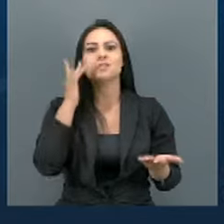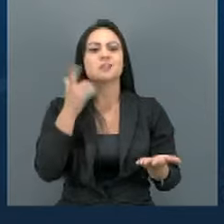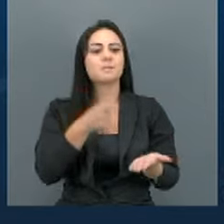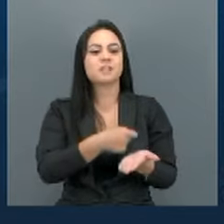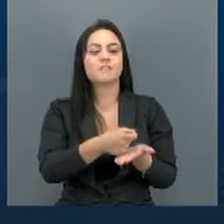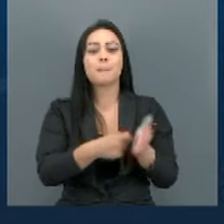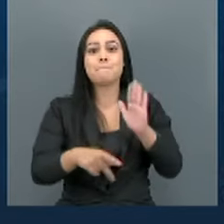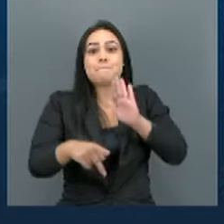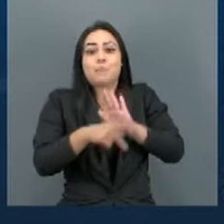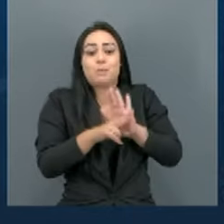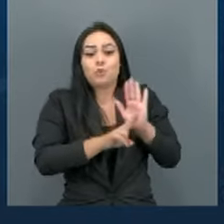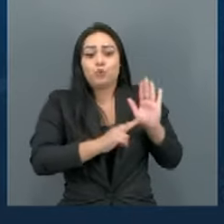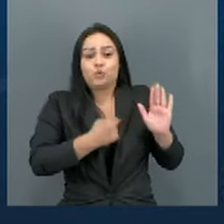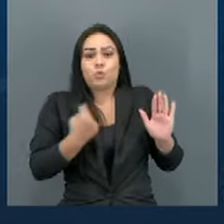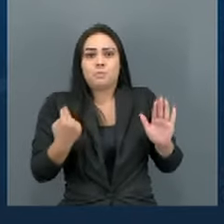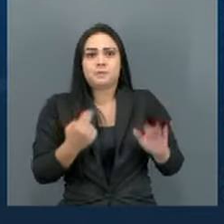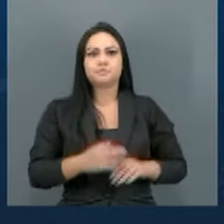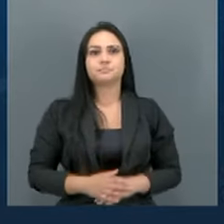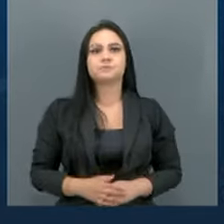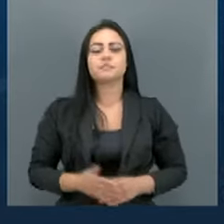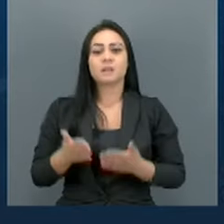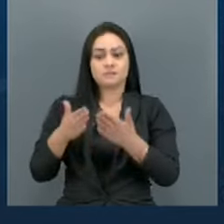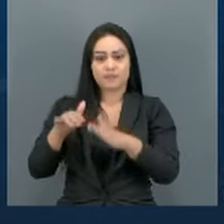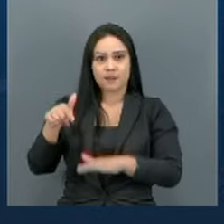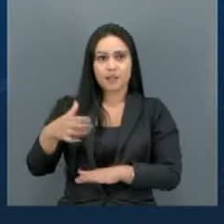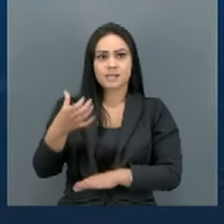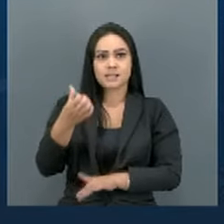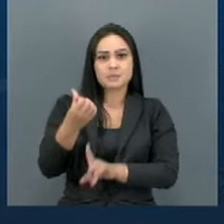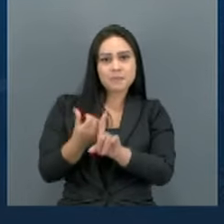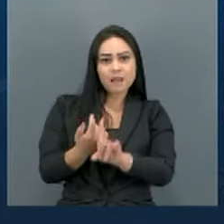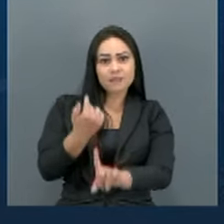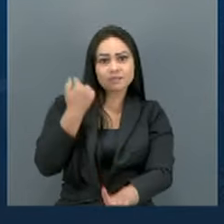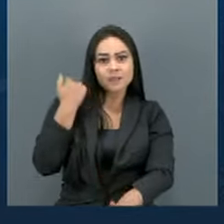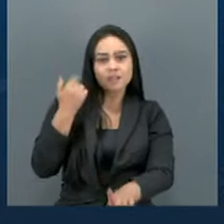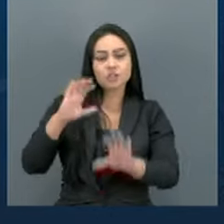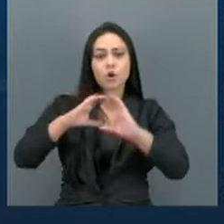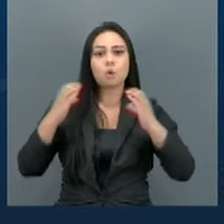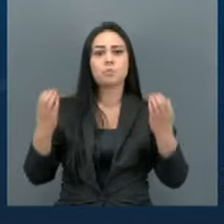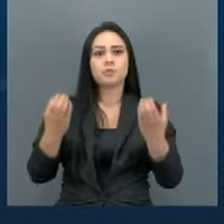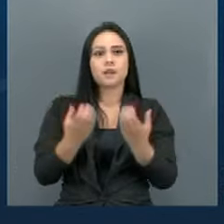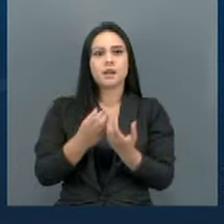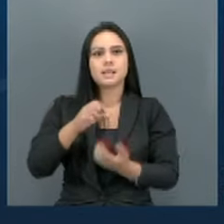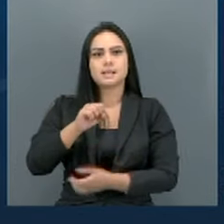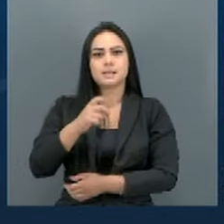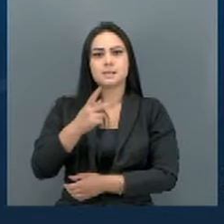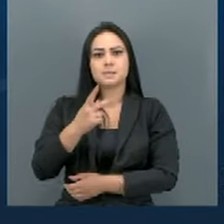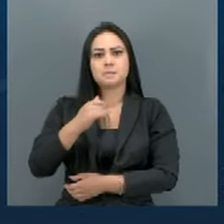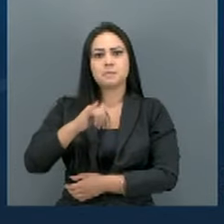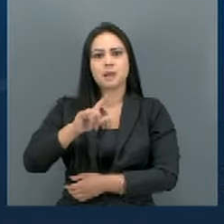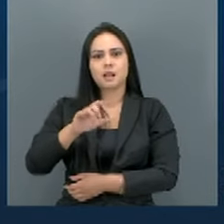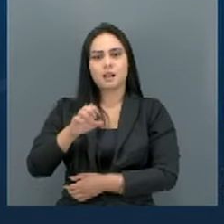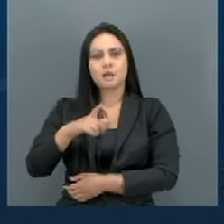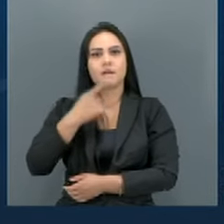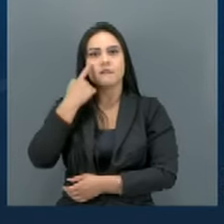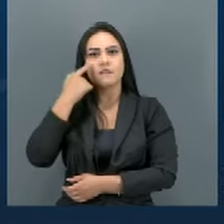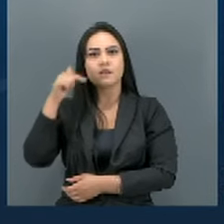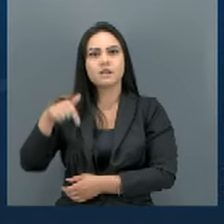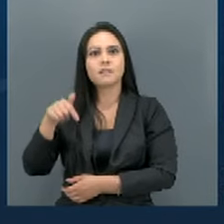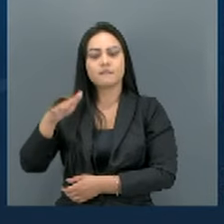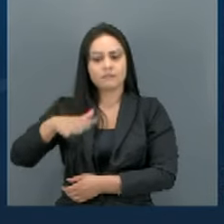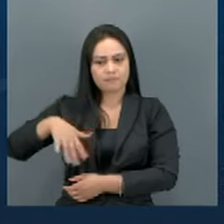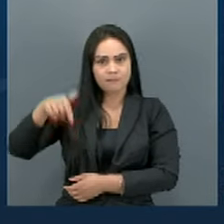Estive ali há 6 meses atrás na comunidade por nome de Espalha. Está aqui o que o CMBio fez lá no